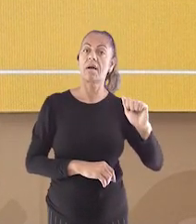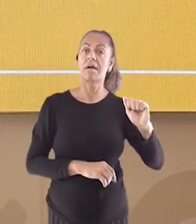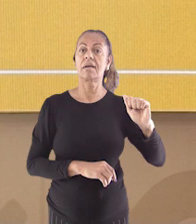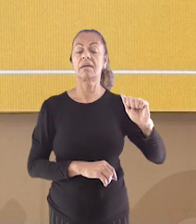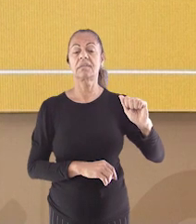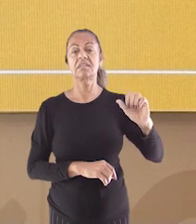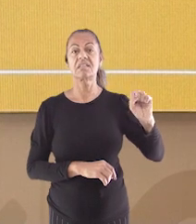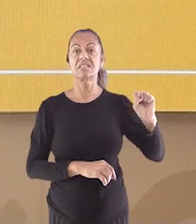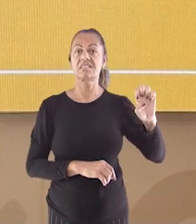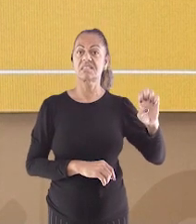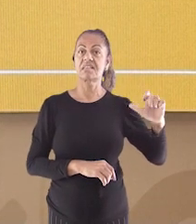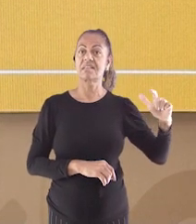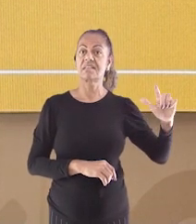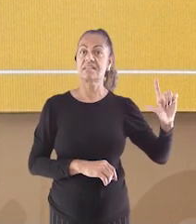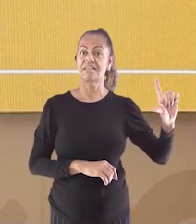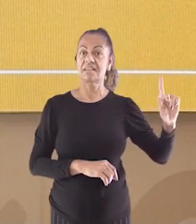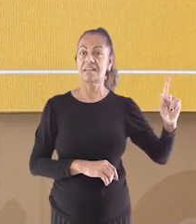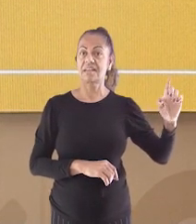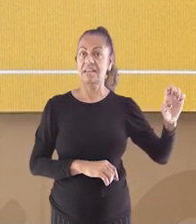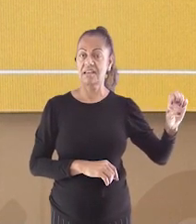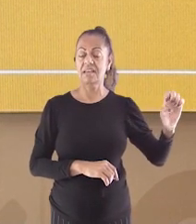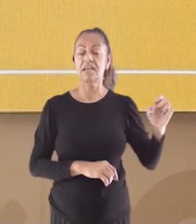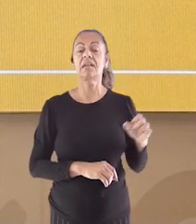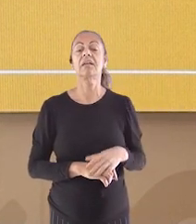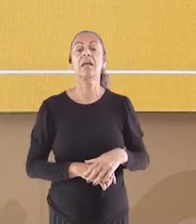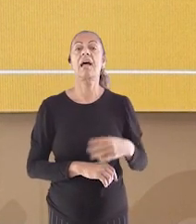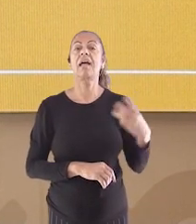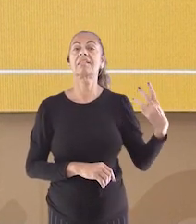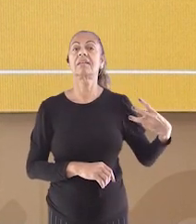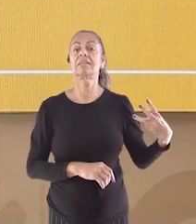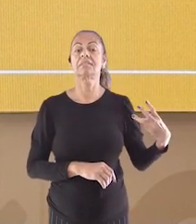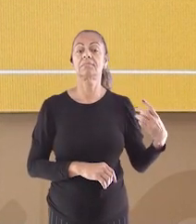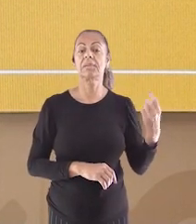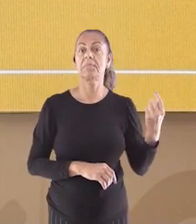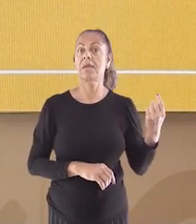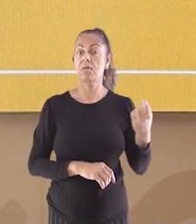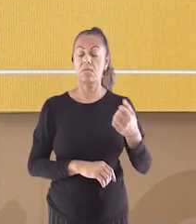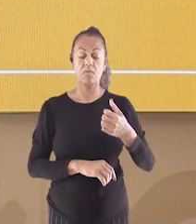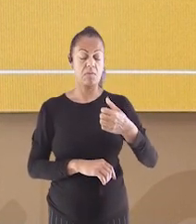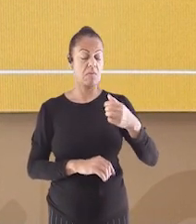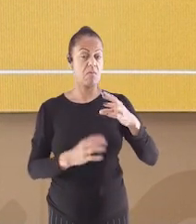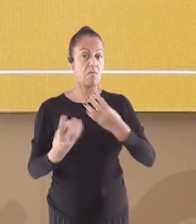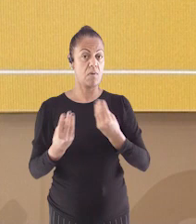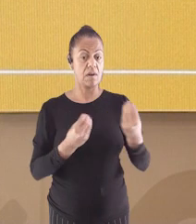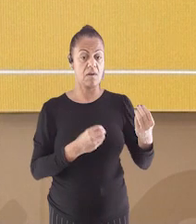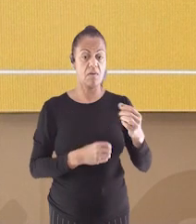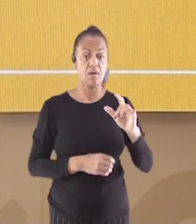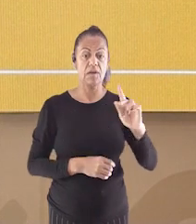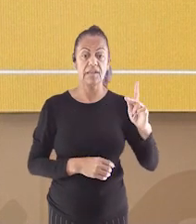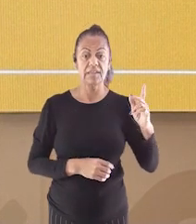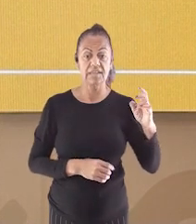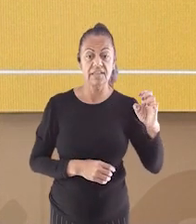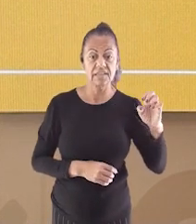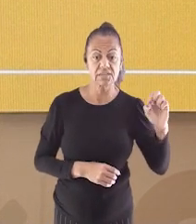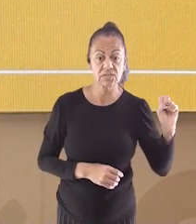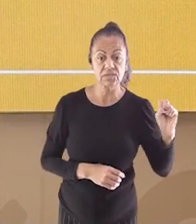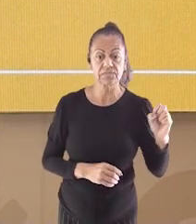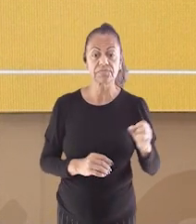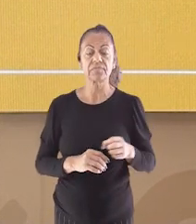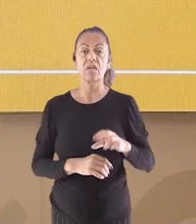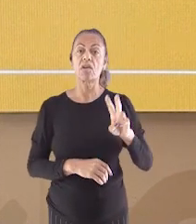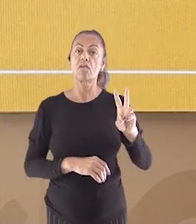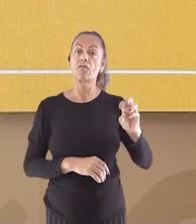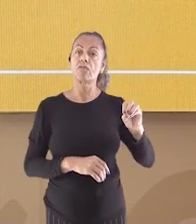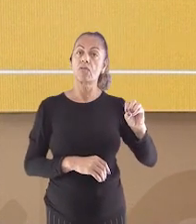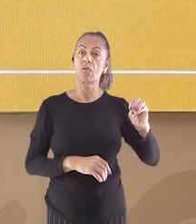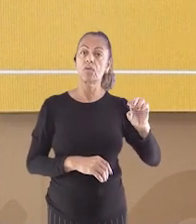os pronomes o, a, se e lhe. A primeira pessoa do plural utiliza o nos. A segunda